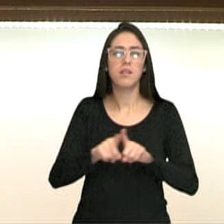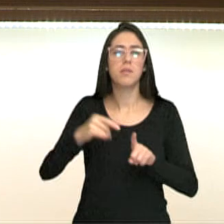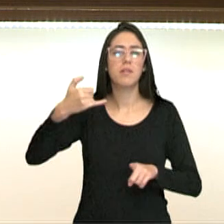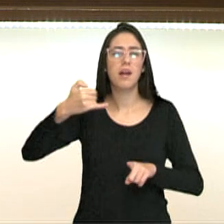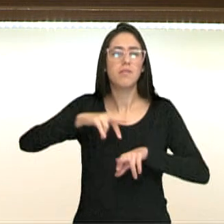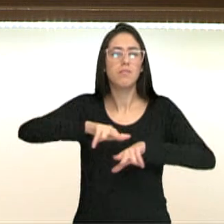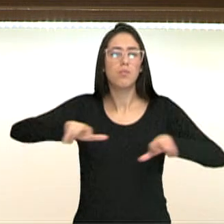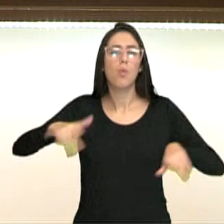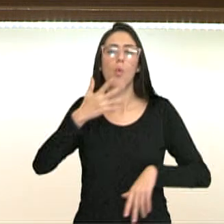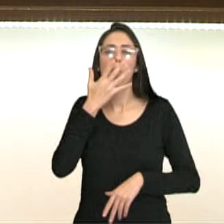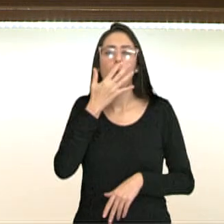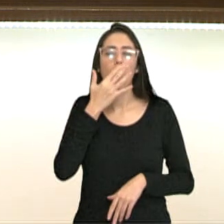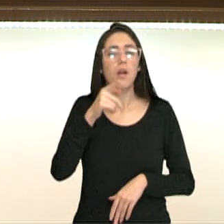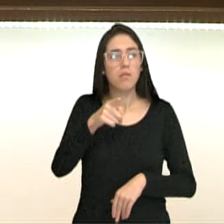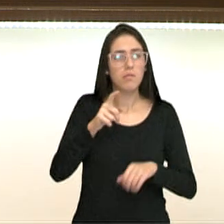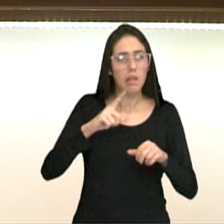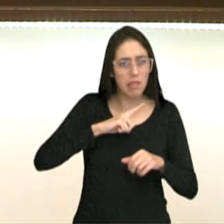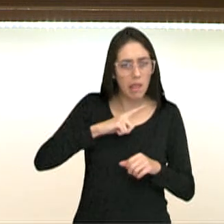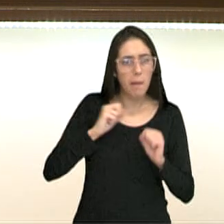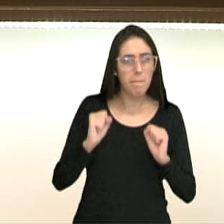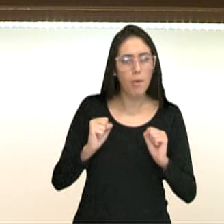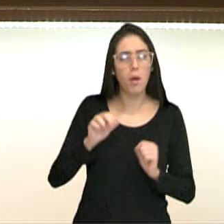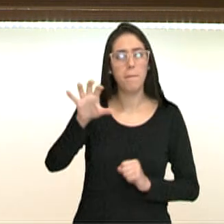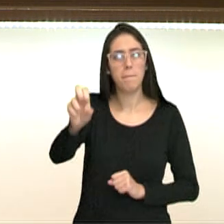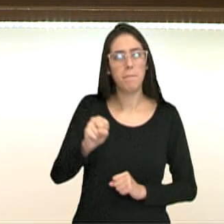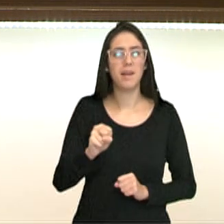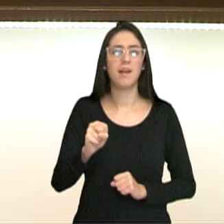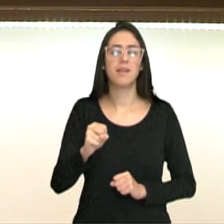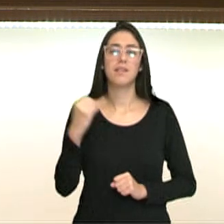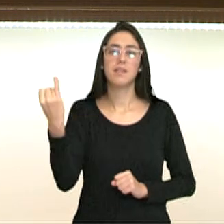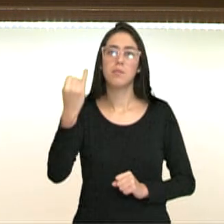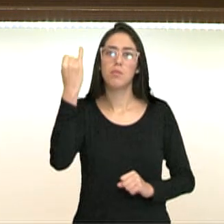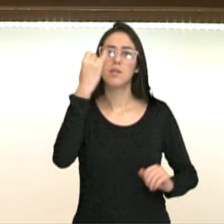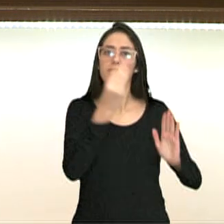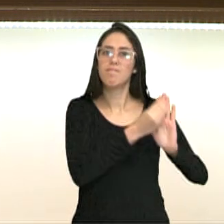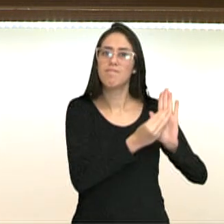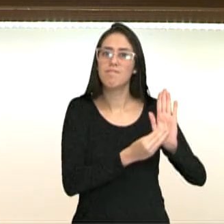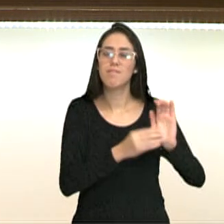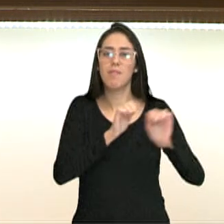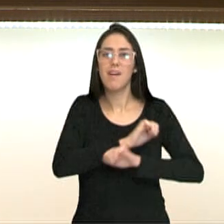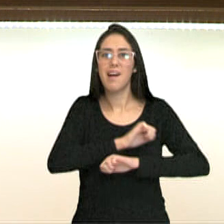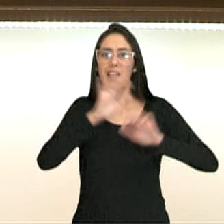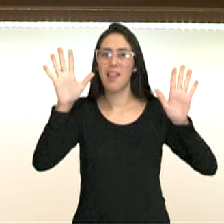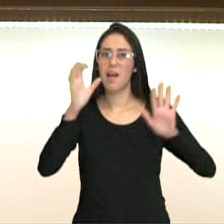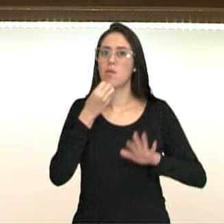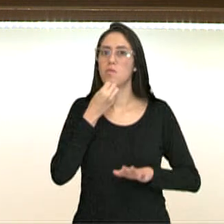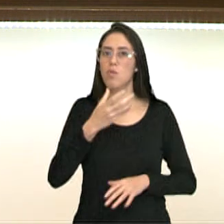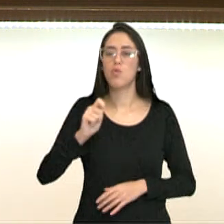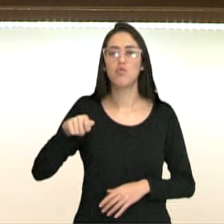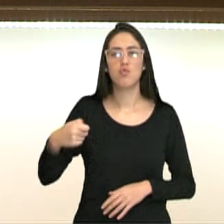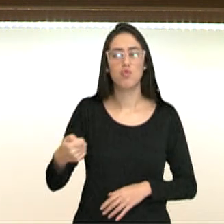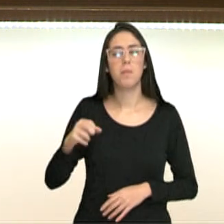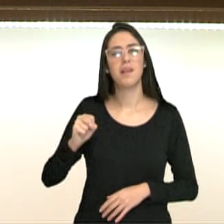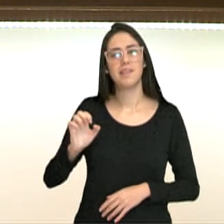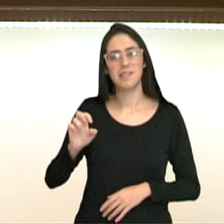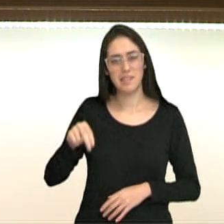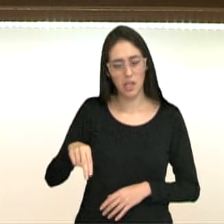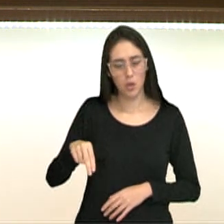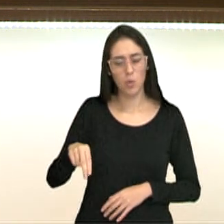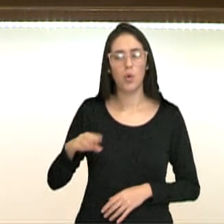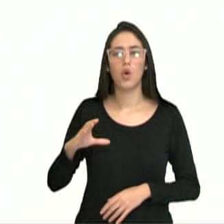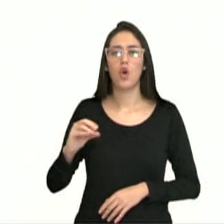gente destacar o que realmente é importante aí dentro da função seno e cosseno. Então vamos lá para a nossa aula de